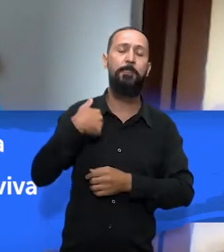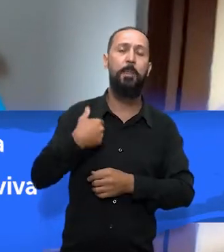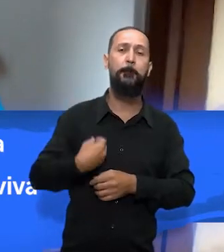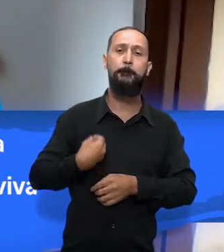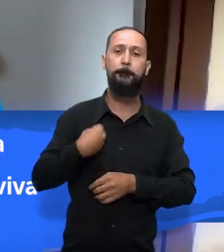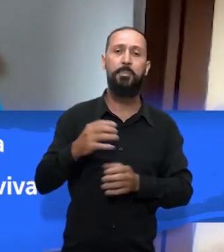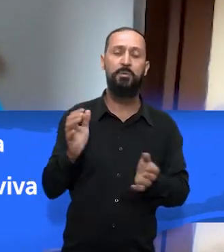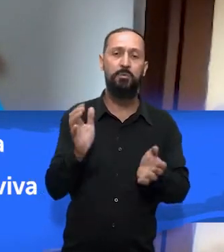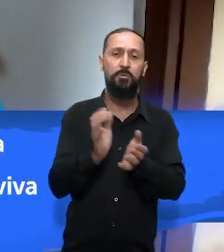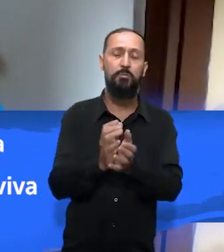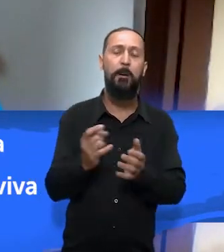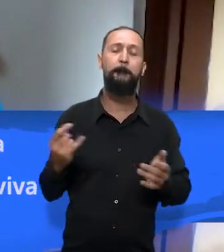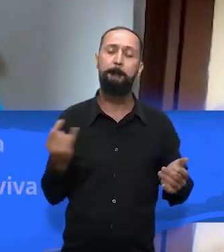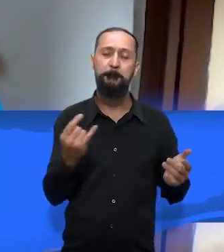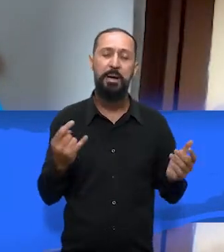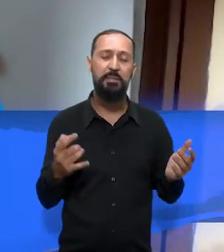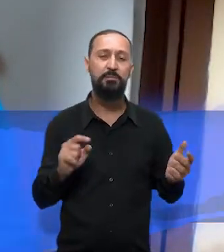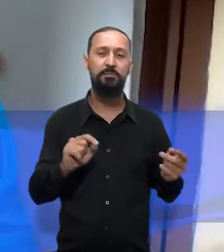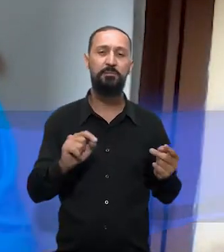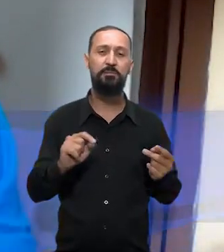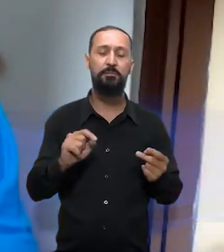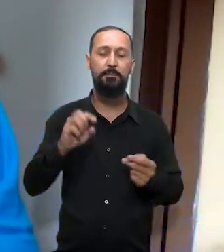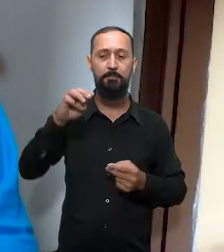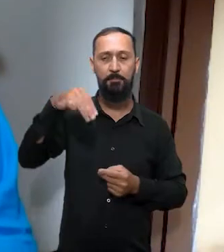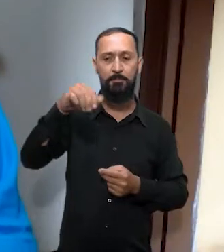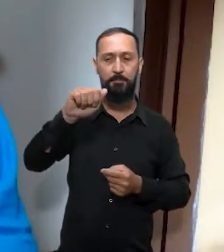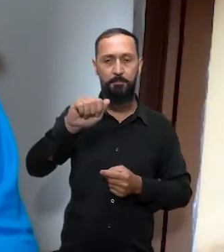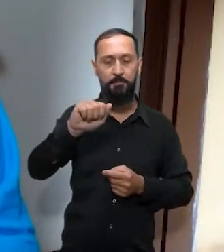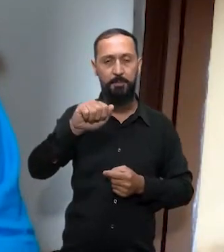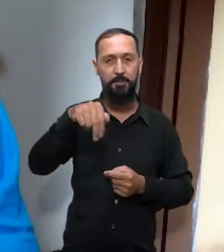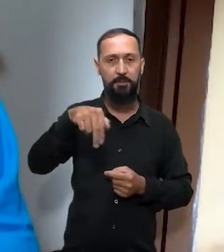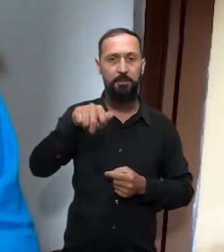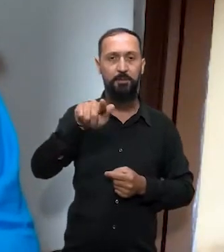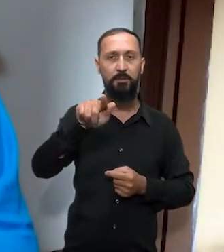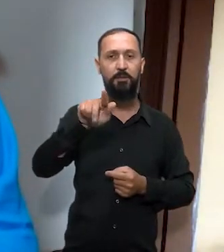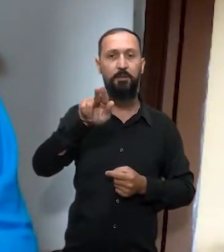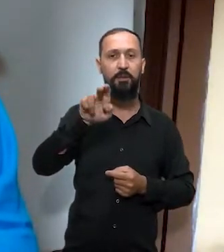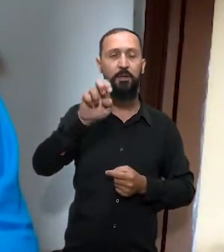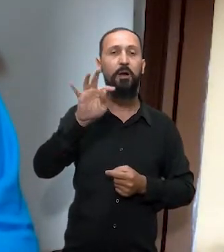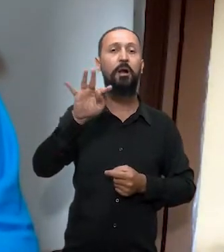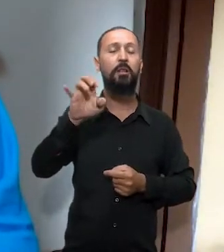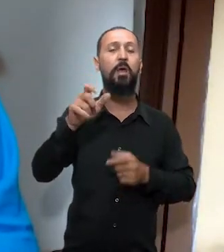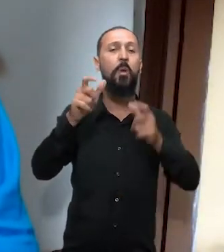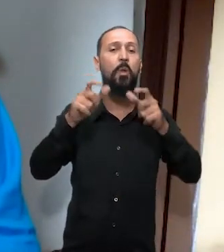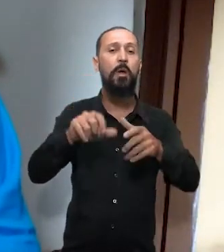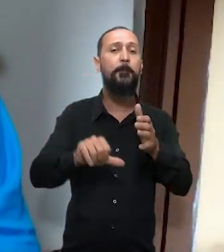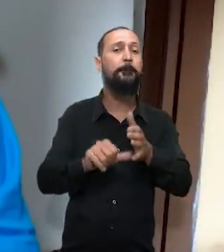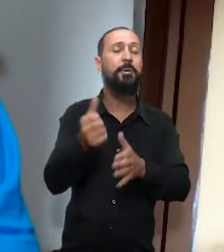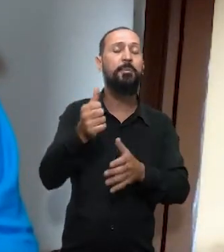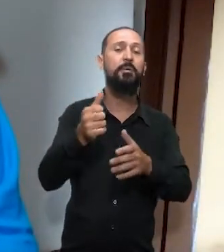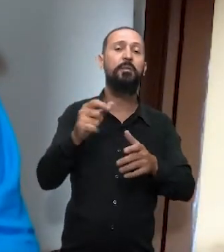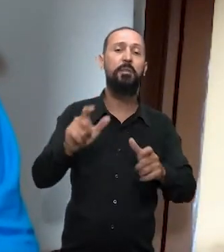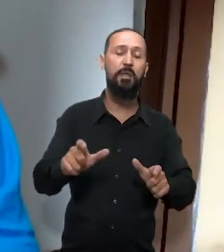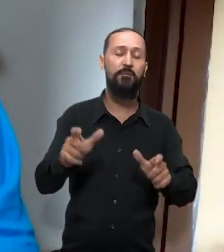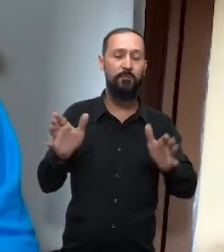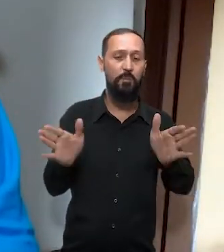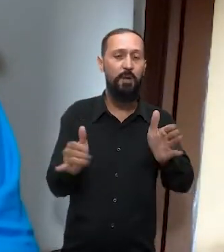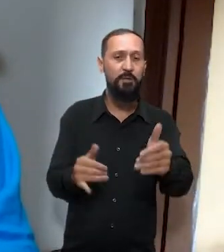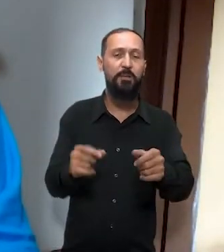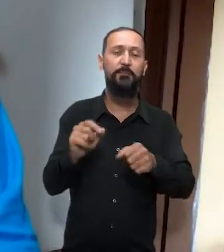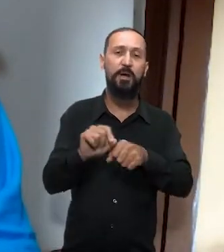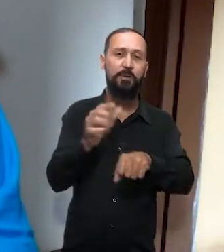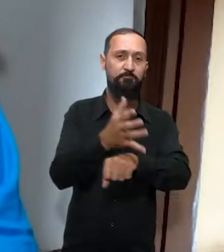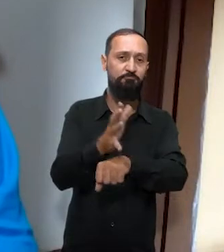Na época eu fazia parte de uma banda que se chamava Poranguetê, e foi o primeiro lugar que a gente conseguiu